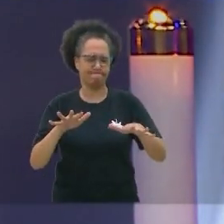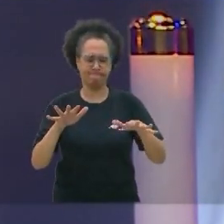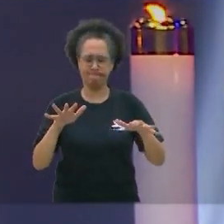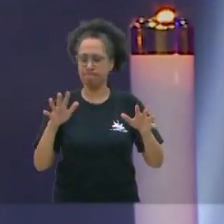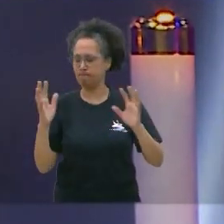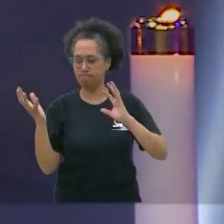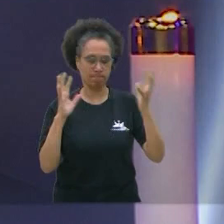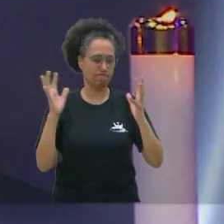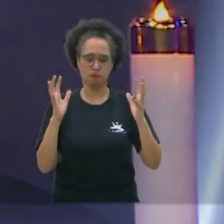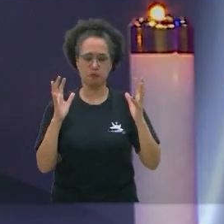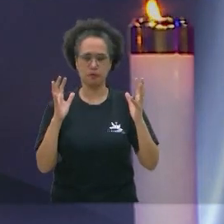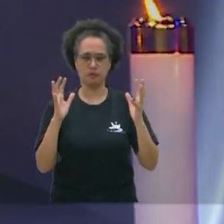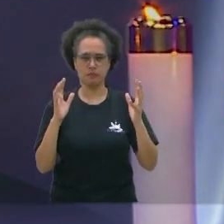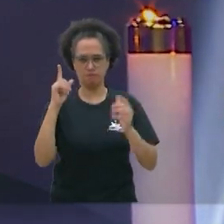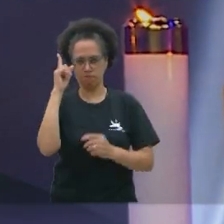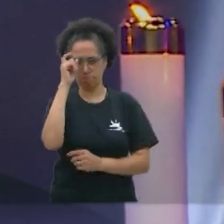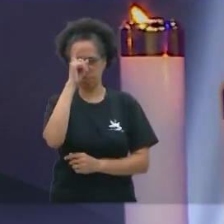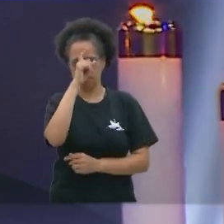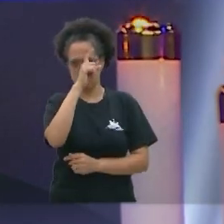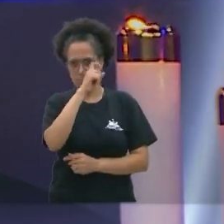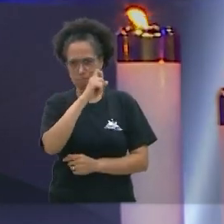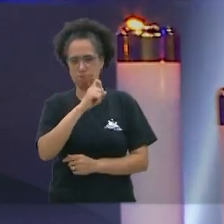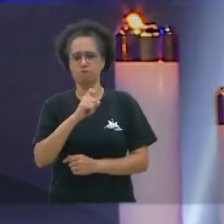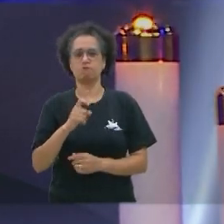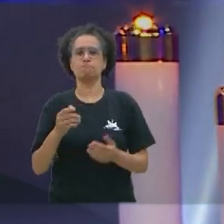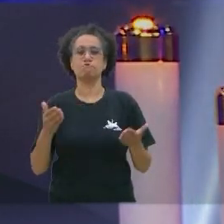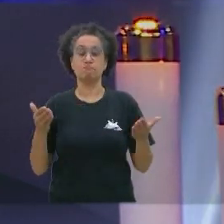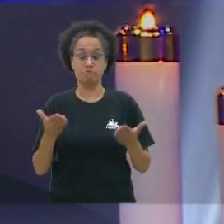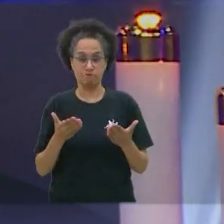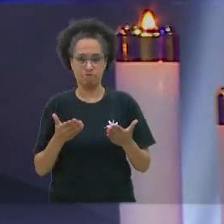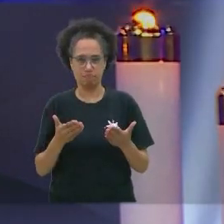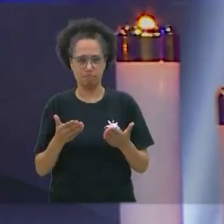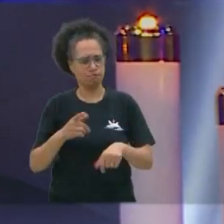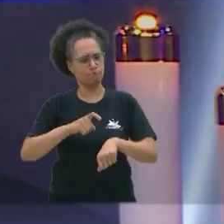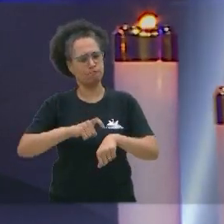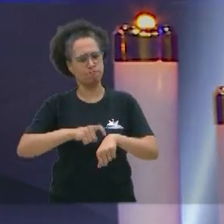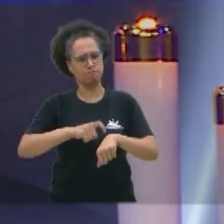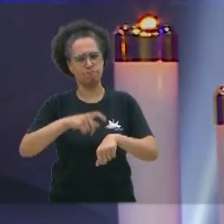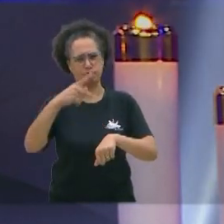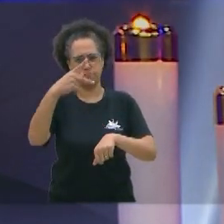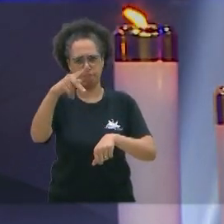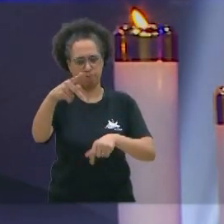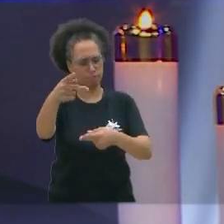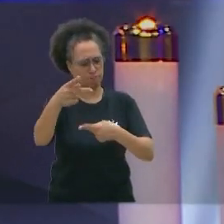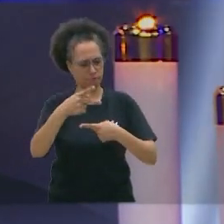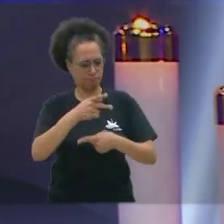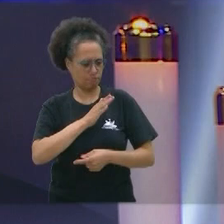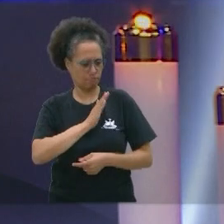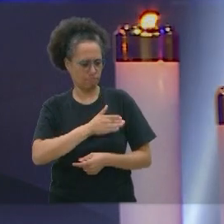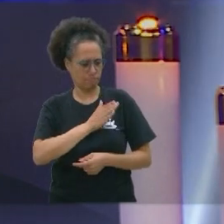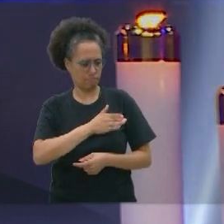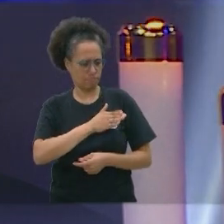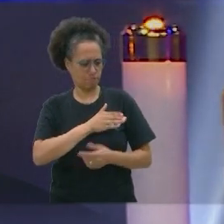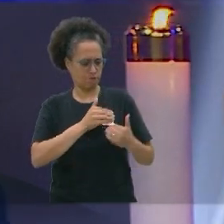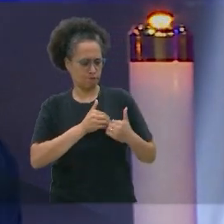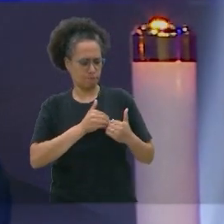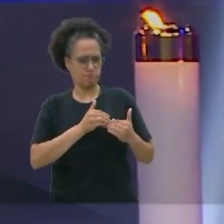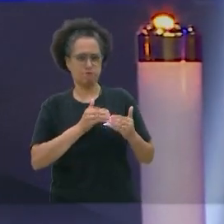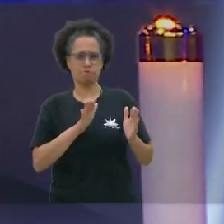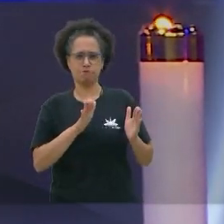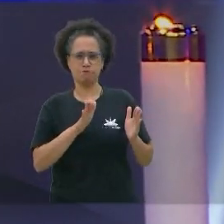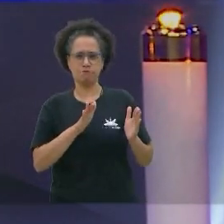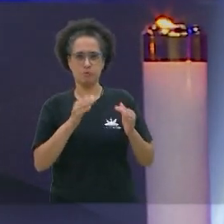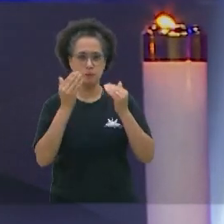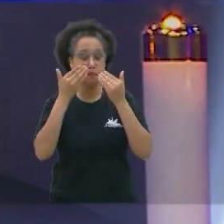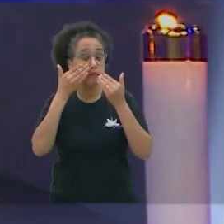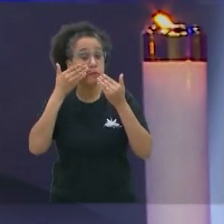dificuldade, eu convido você a abrir neste momento o teu coração, a enxugar esta lágrima, a